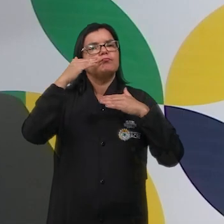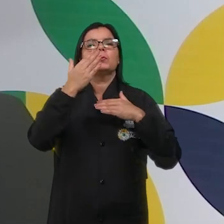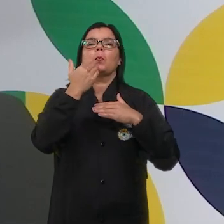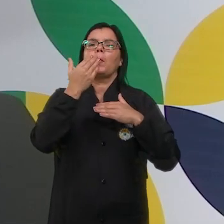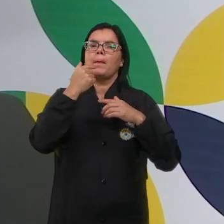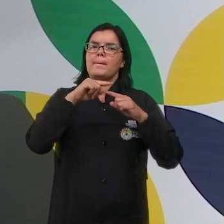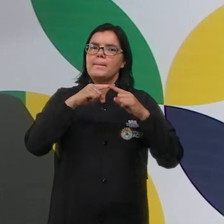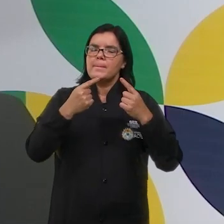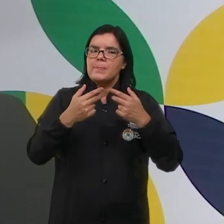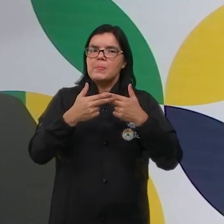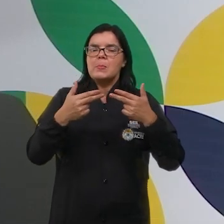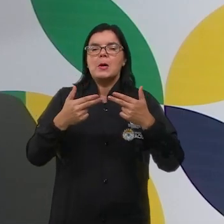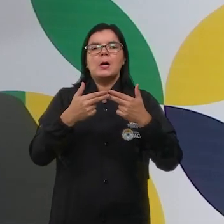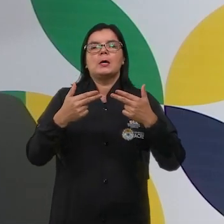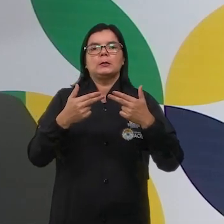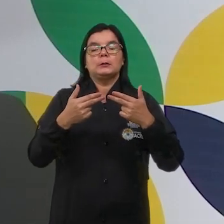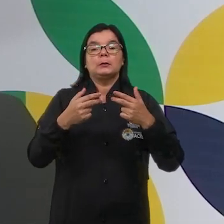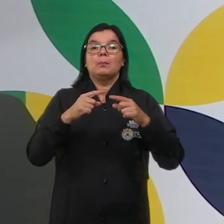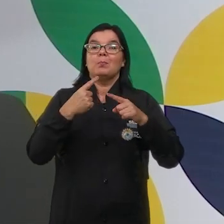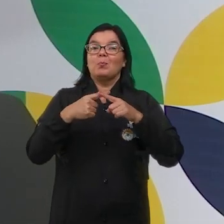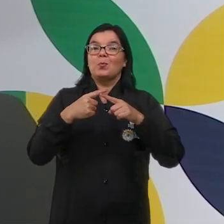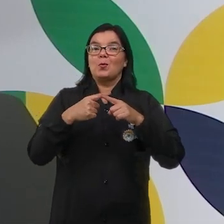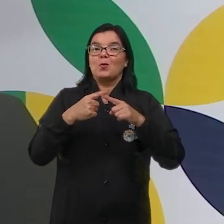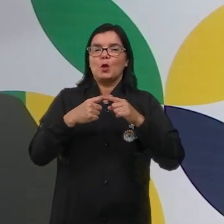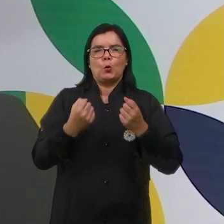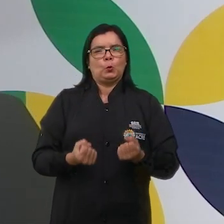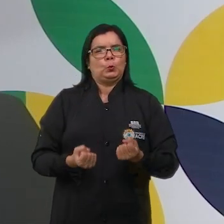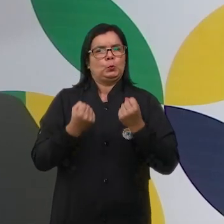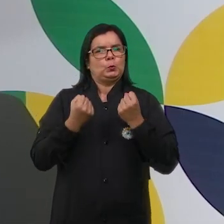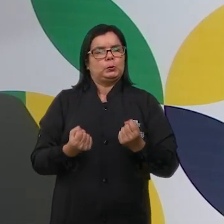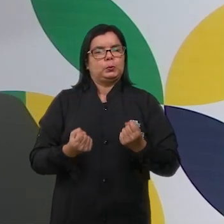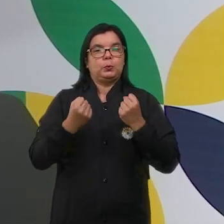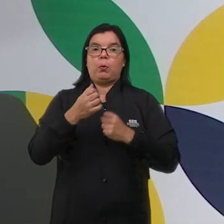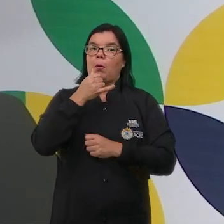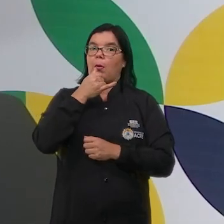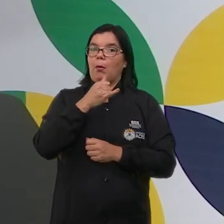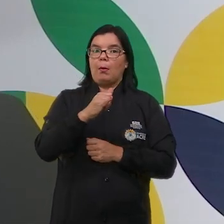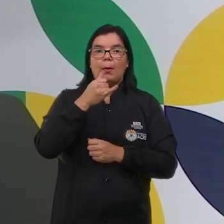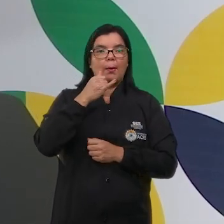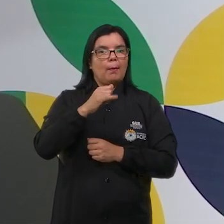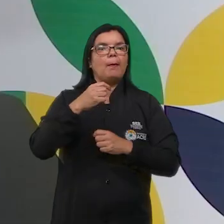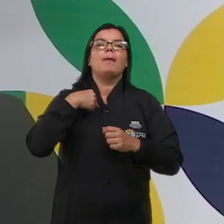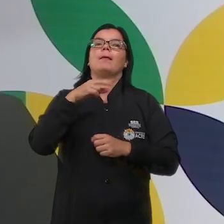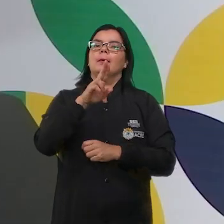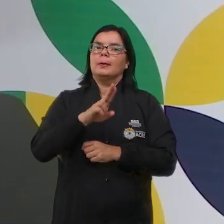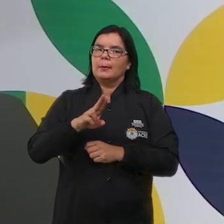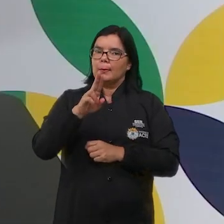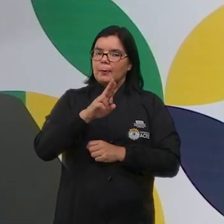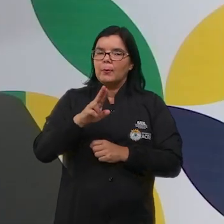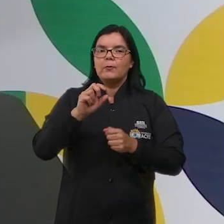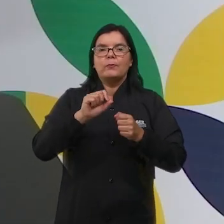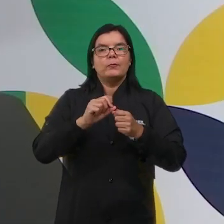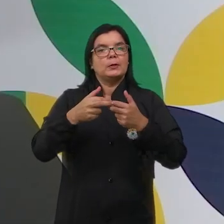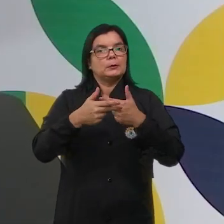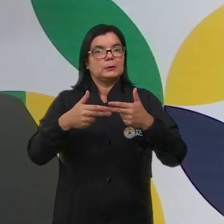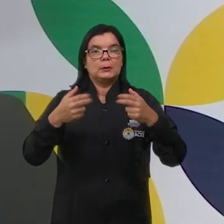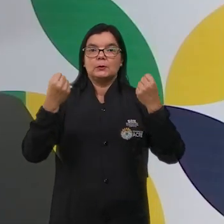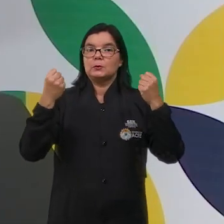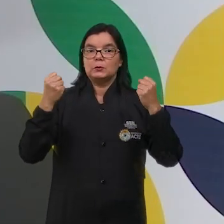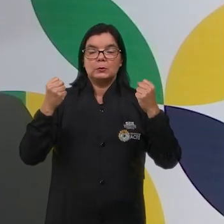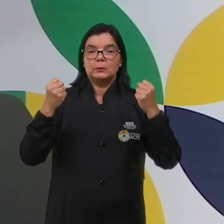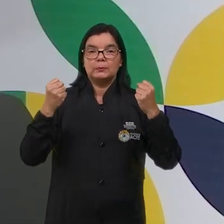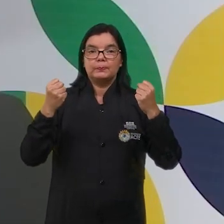eu vou consumir bastante carboidrato, porque isso vai me dar bastante energia, e essa energia eu vou utilizar para fazer determinado exercício. Isso